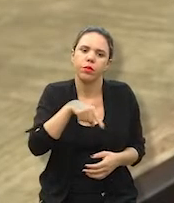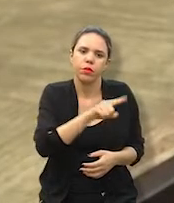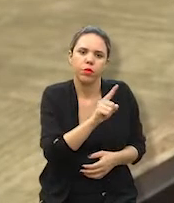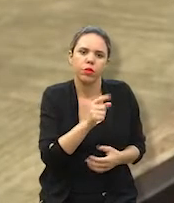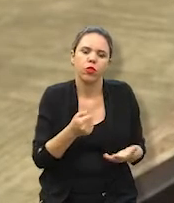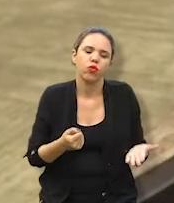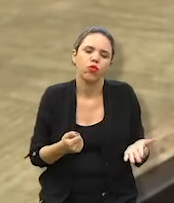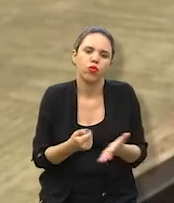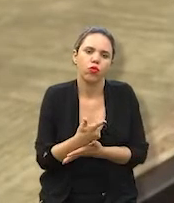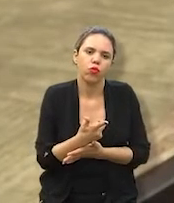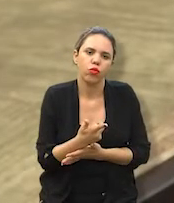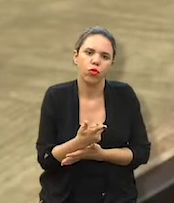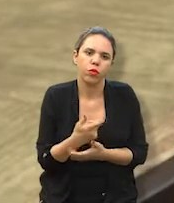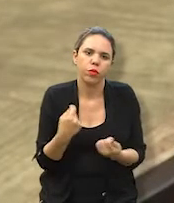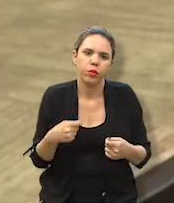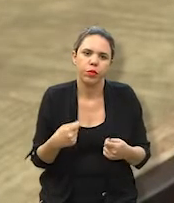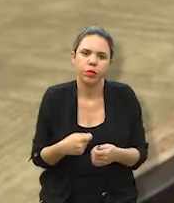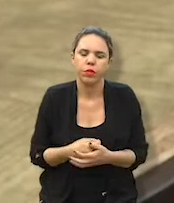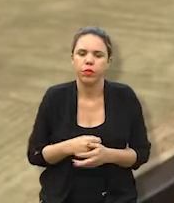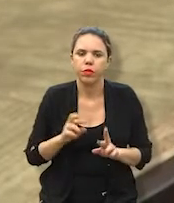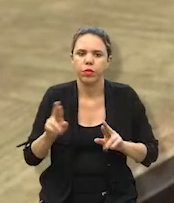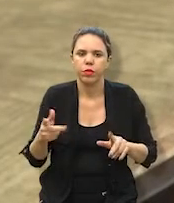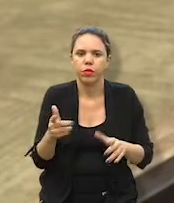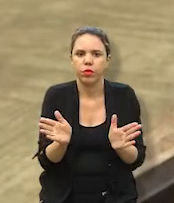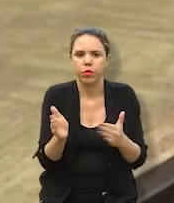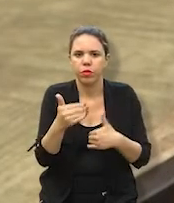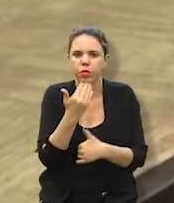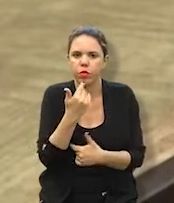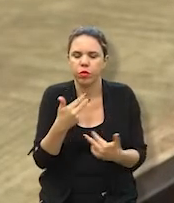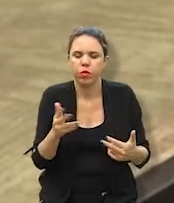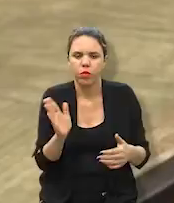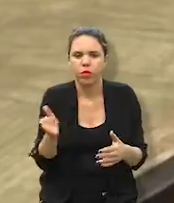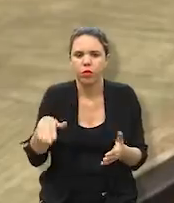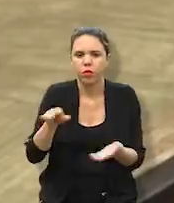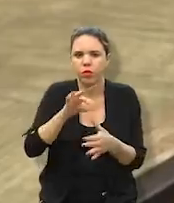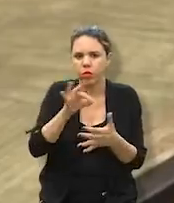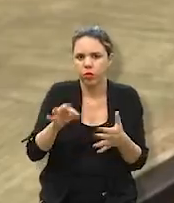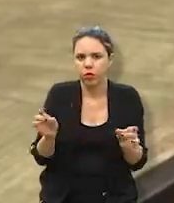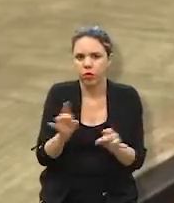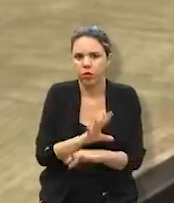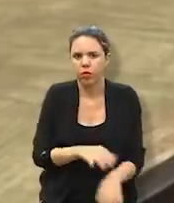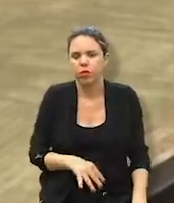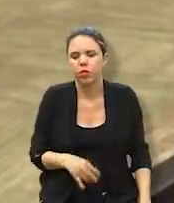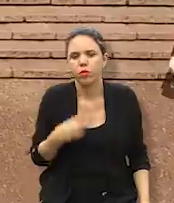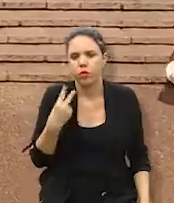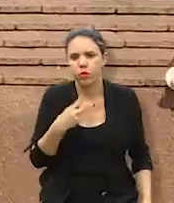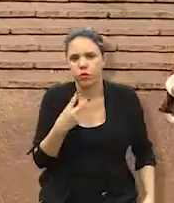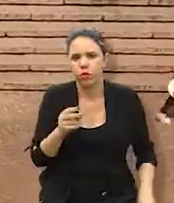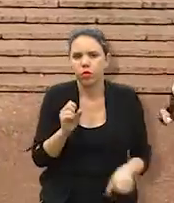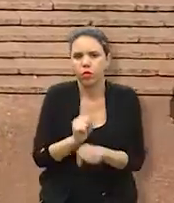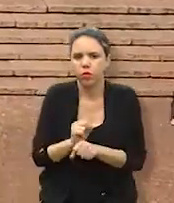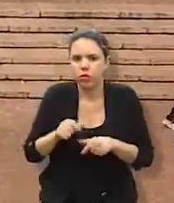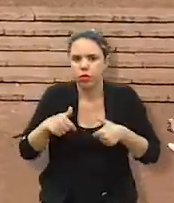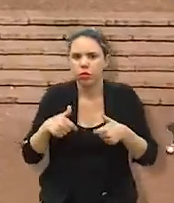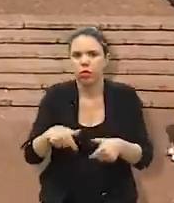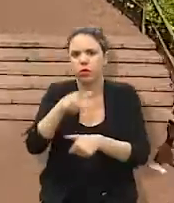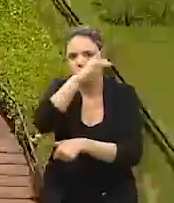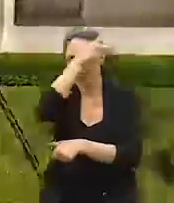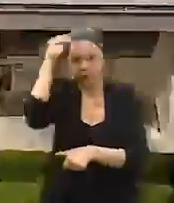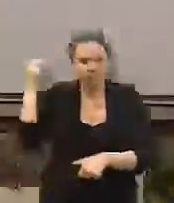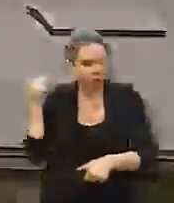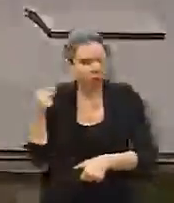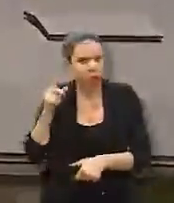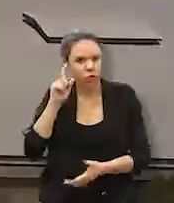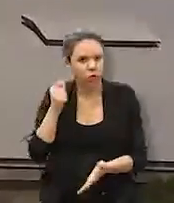ela pode ir comprar o que ela precisa. É diferente de uma cesta básica, que já vem os itens prontos. O vereador espera o empenho